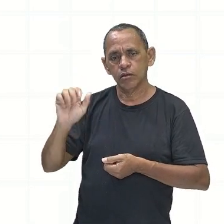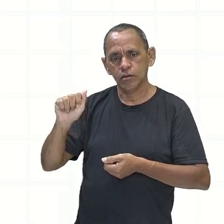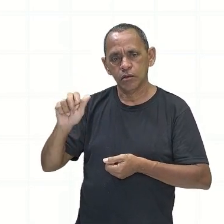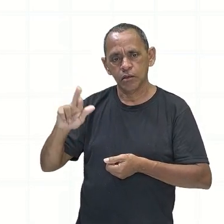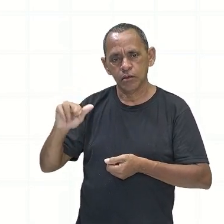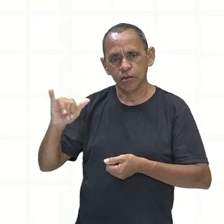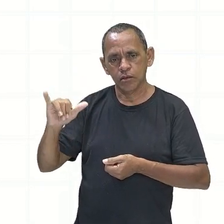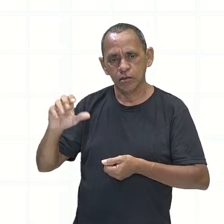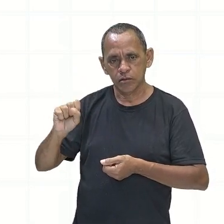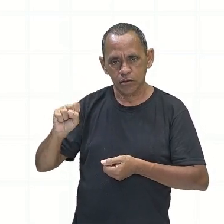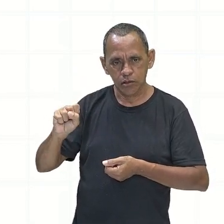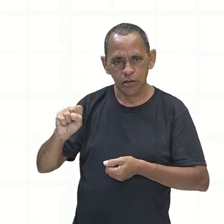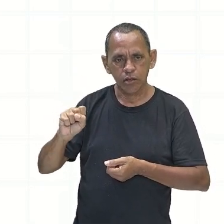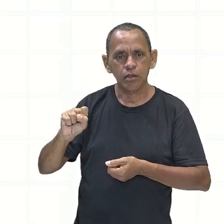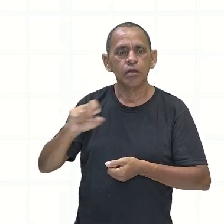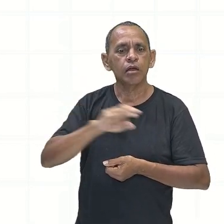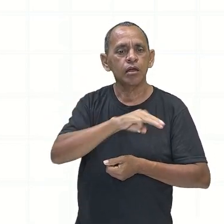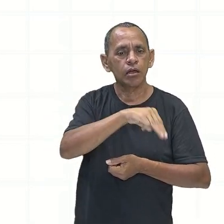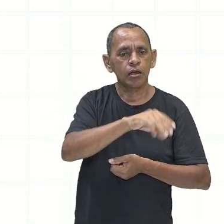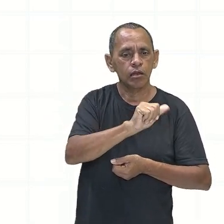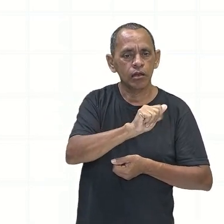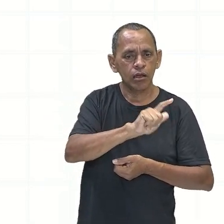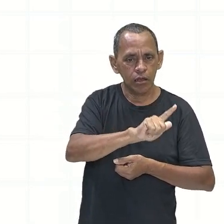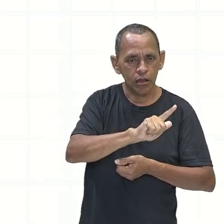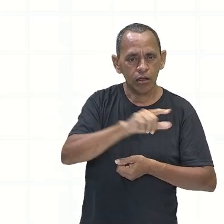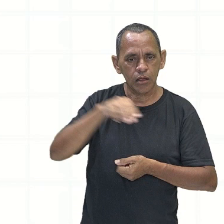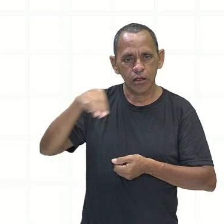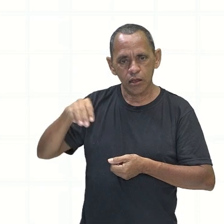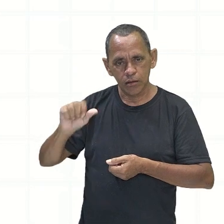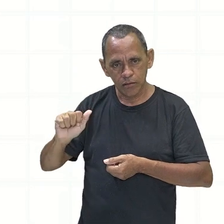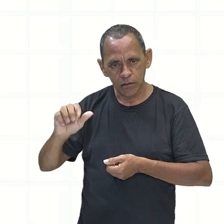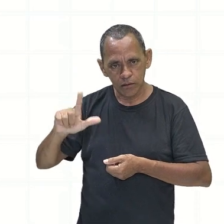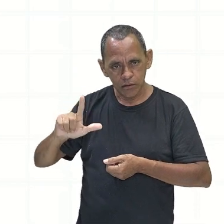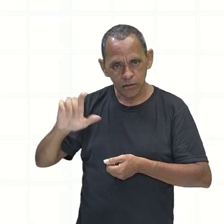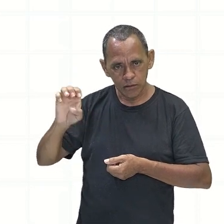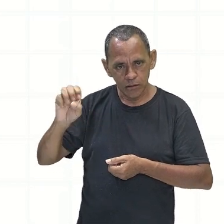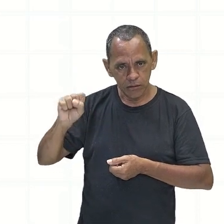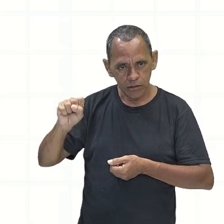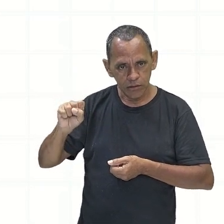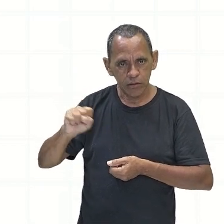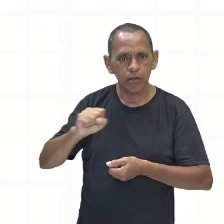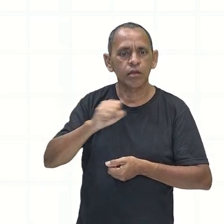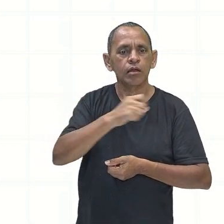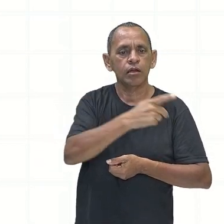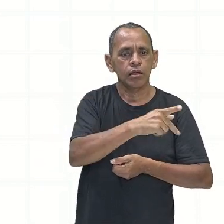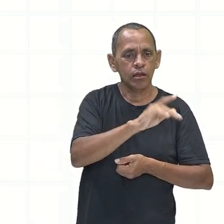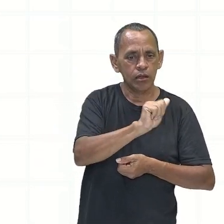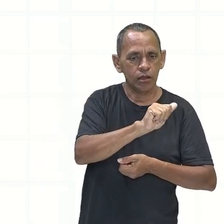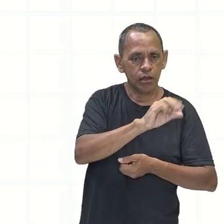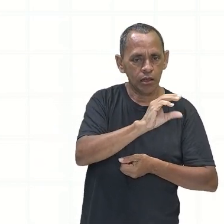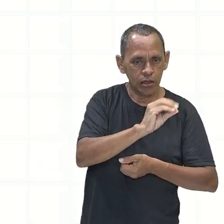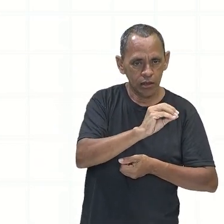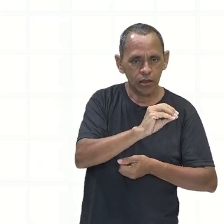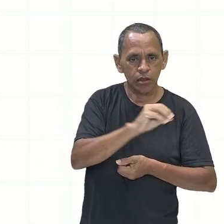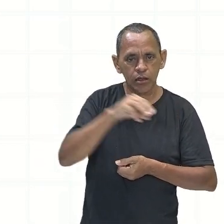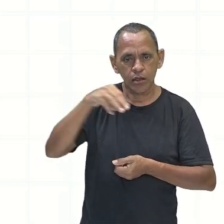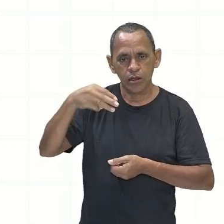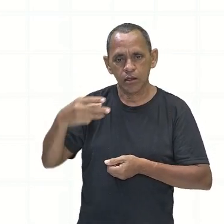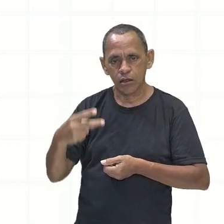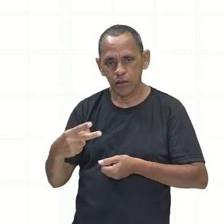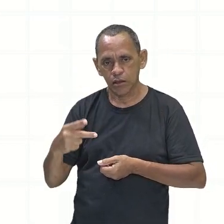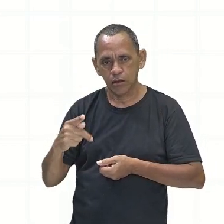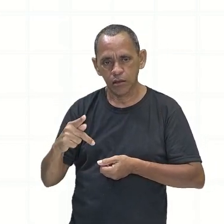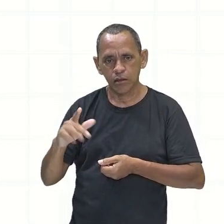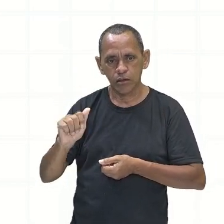mal, qual é o plural de mal? É males, com ES no final. A palavra pão,